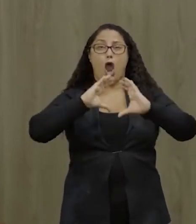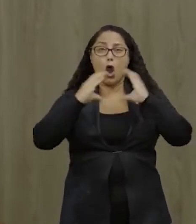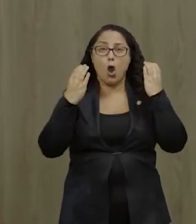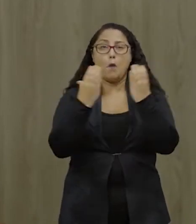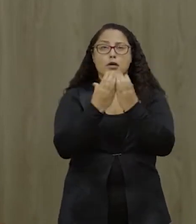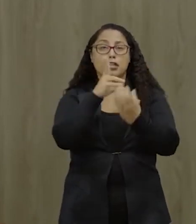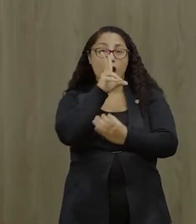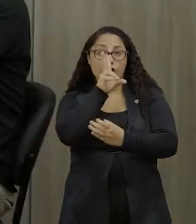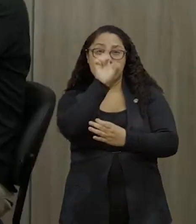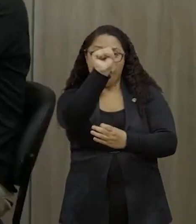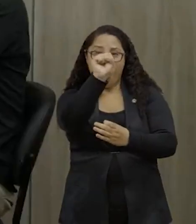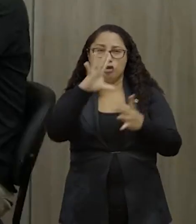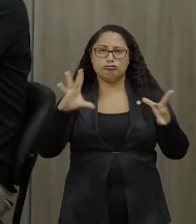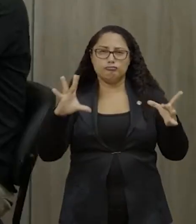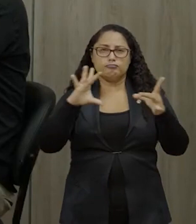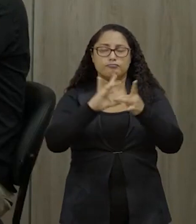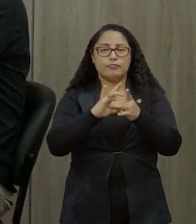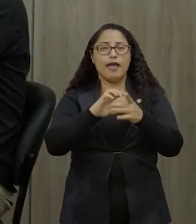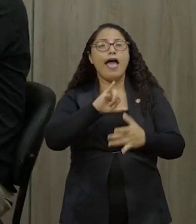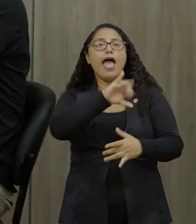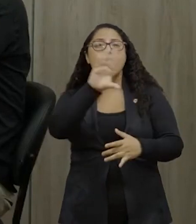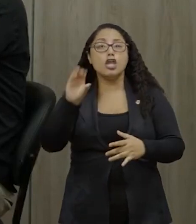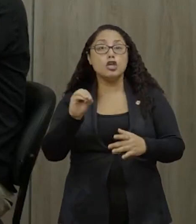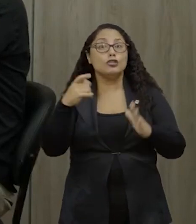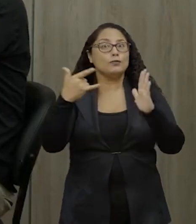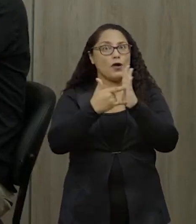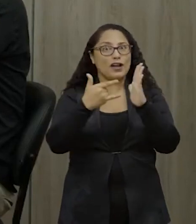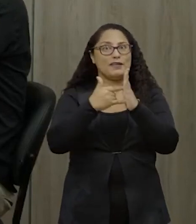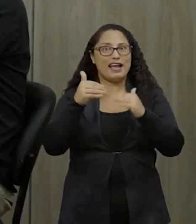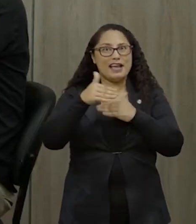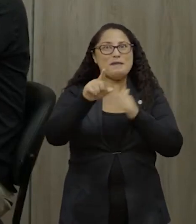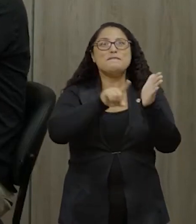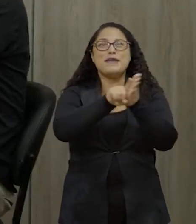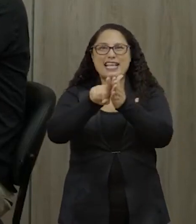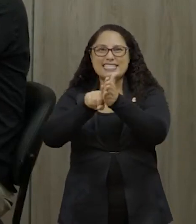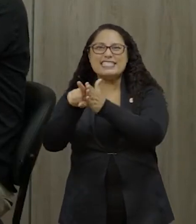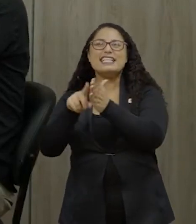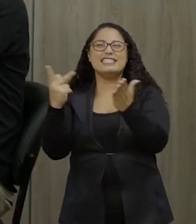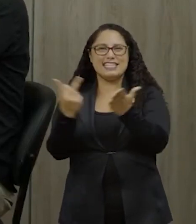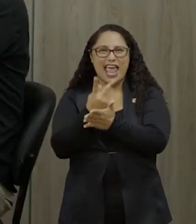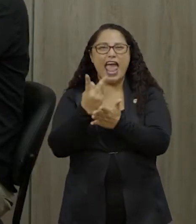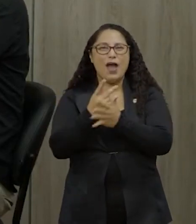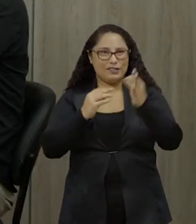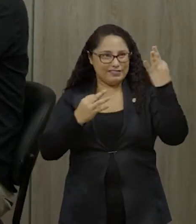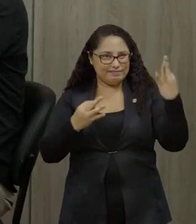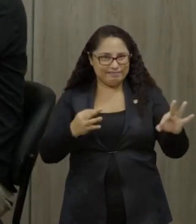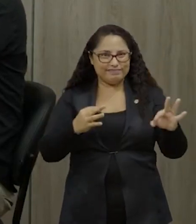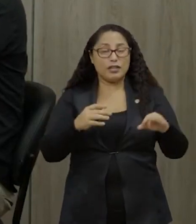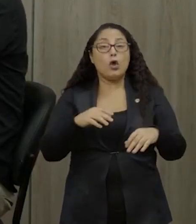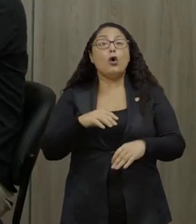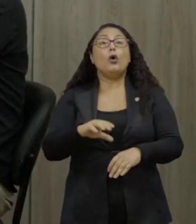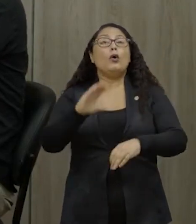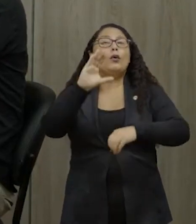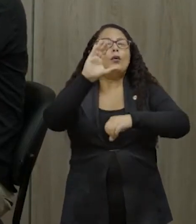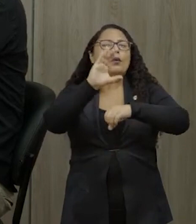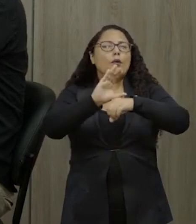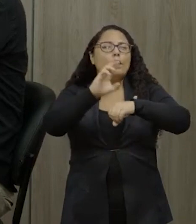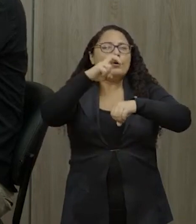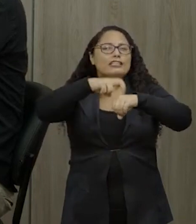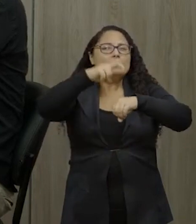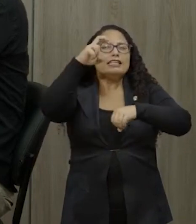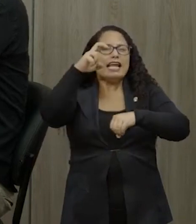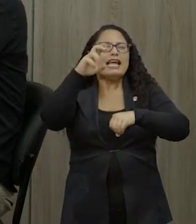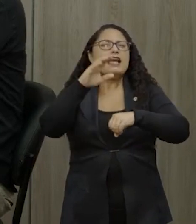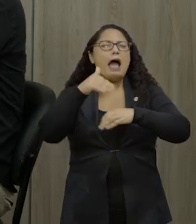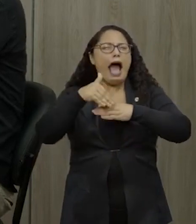comunidade se fortalece. Sim. E é isso. Programação se faz com pesquisa de erros. Exato. O GPT, acredito